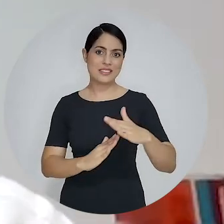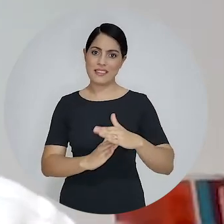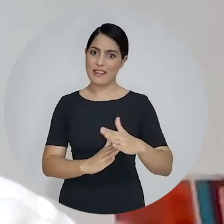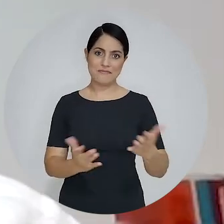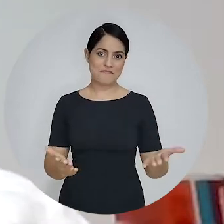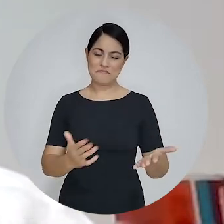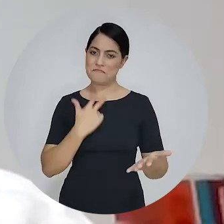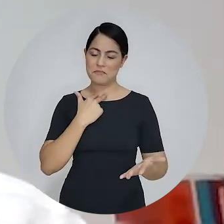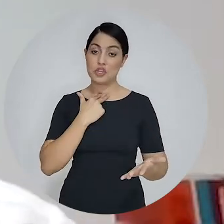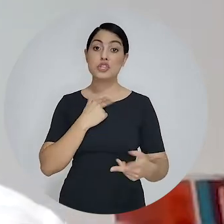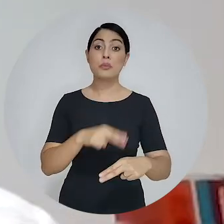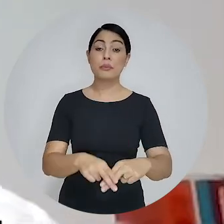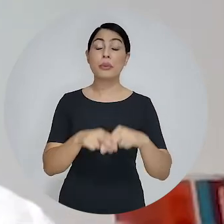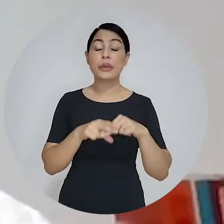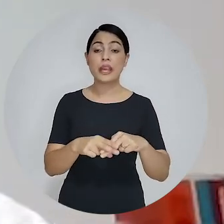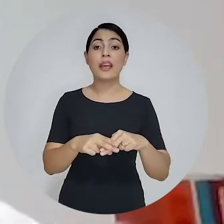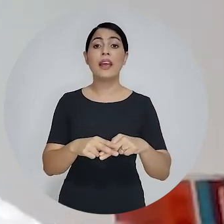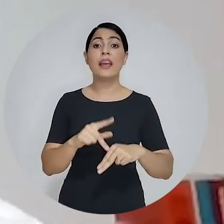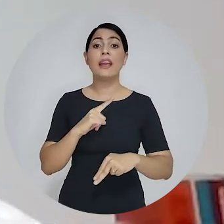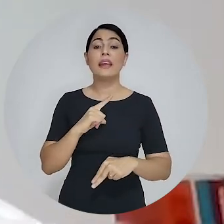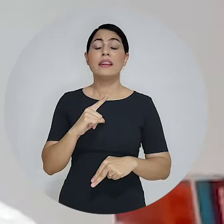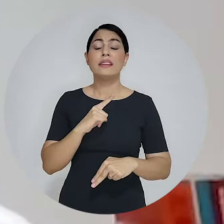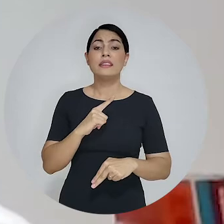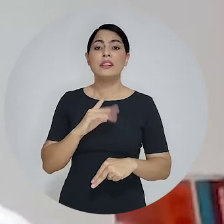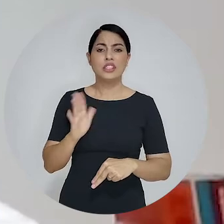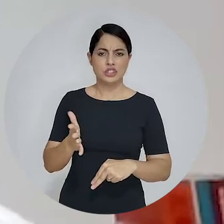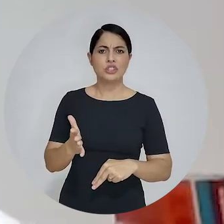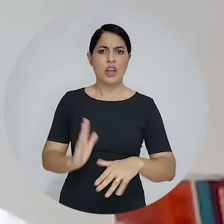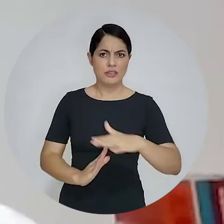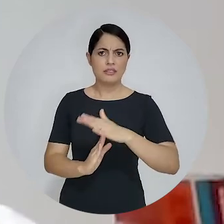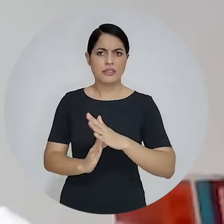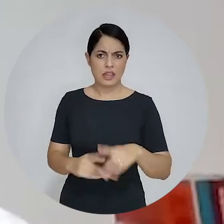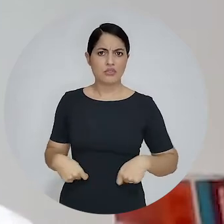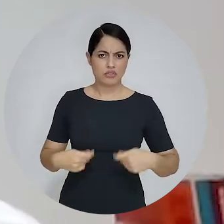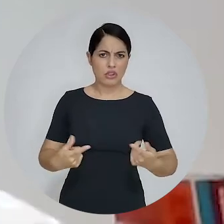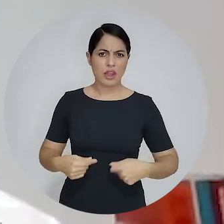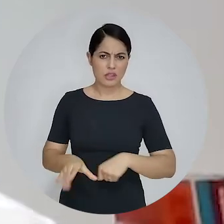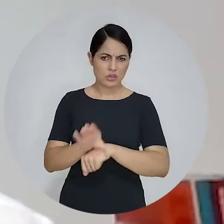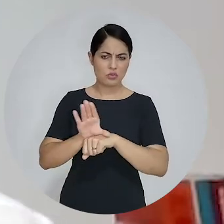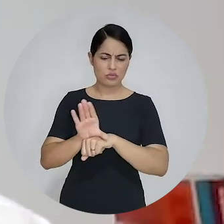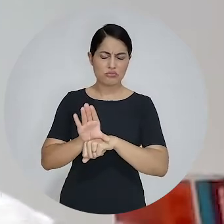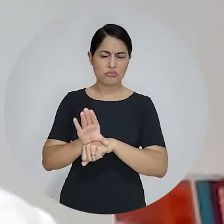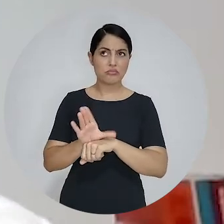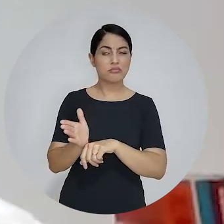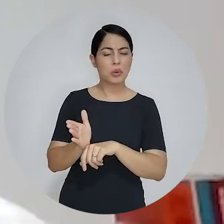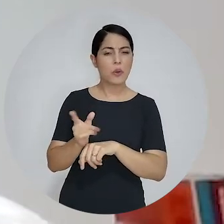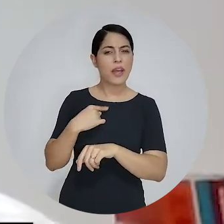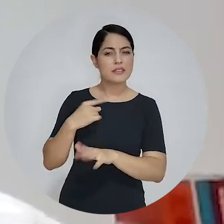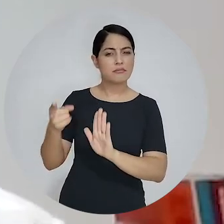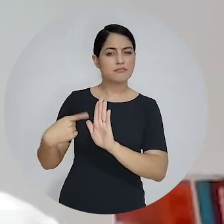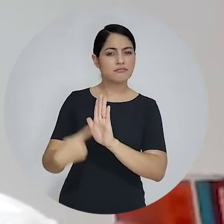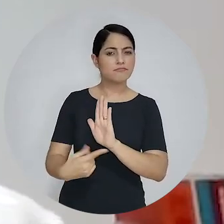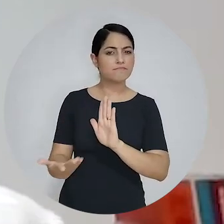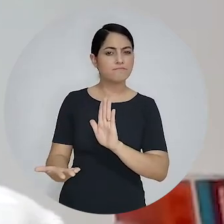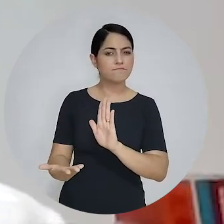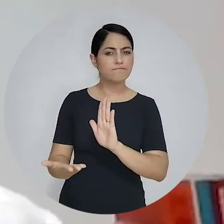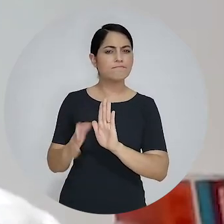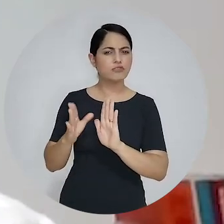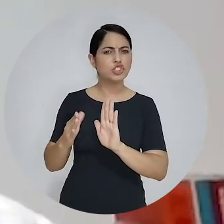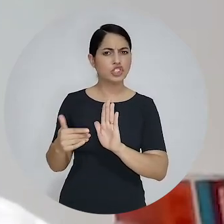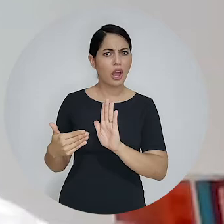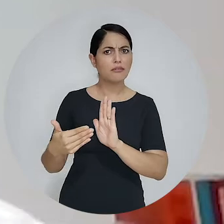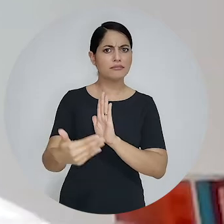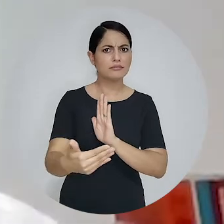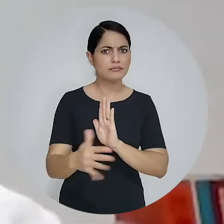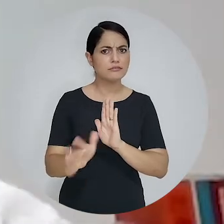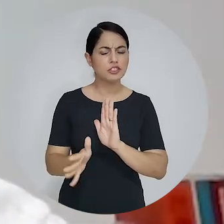gastos, né? Quando foi feita a emenda constitucional que previu o teto de gastos, essa exclusão deveria ter sido feita.